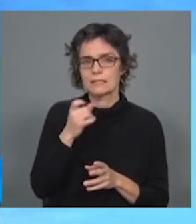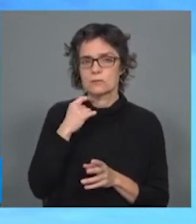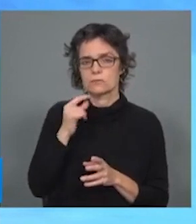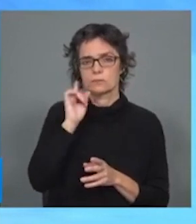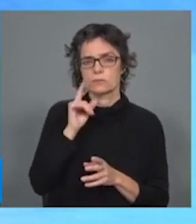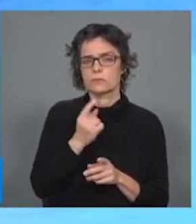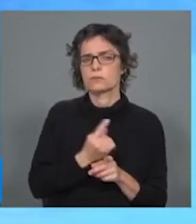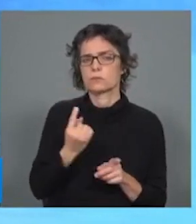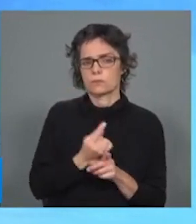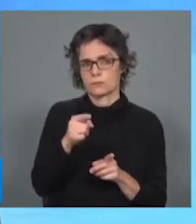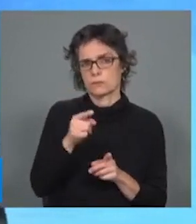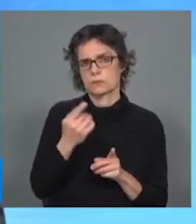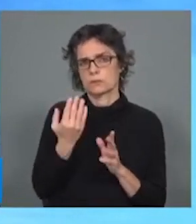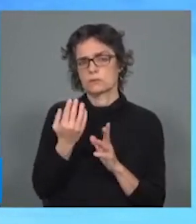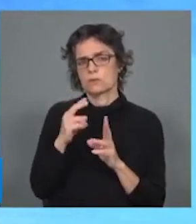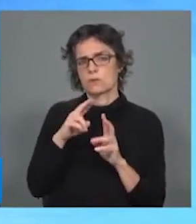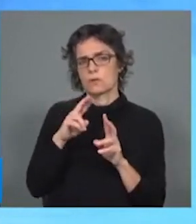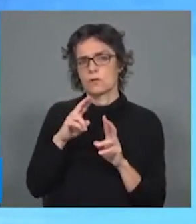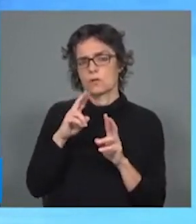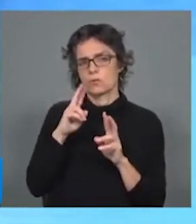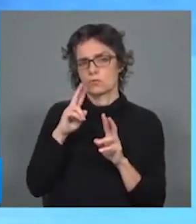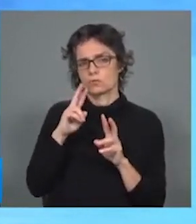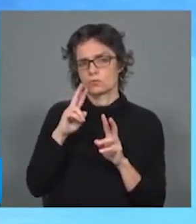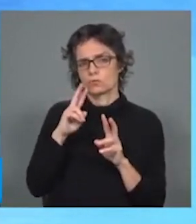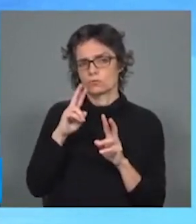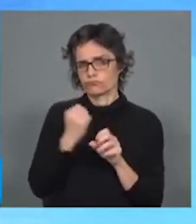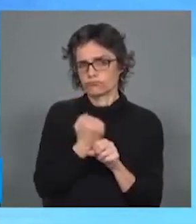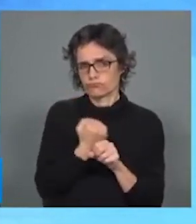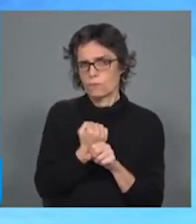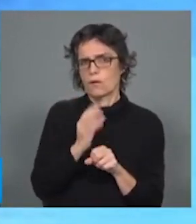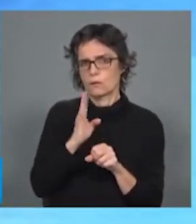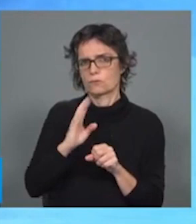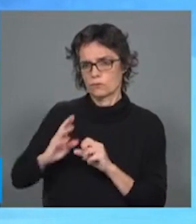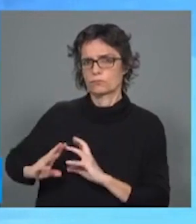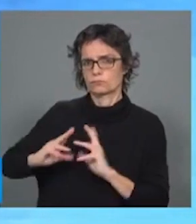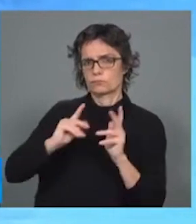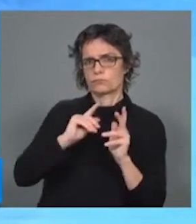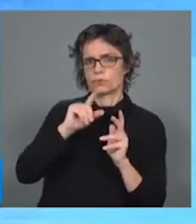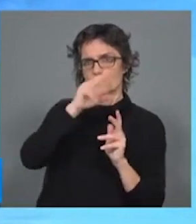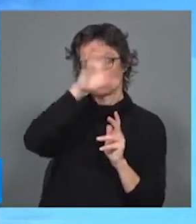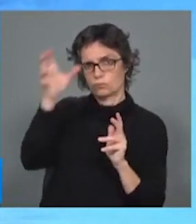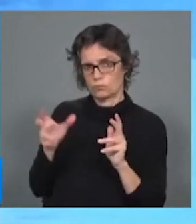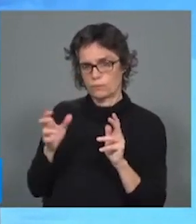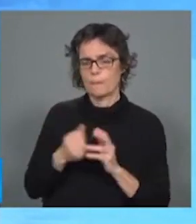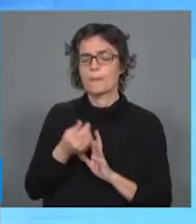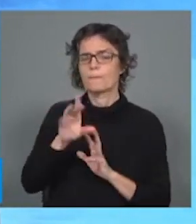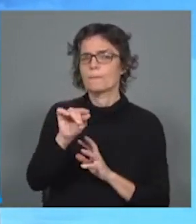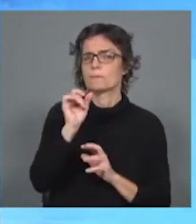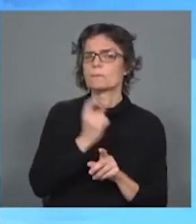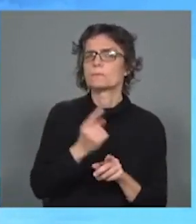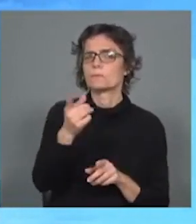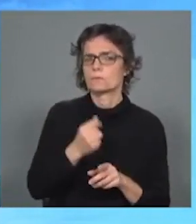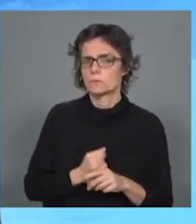isto é um trabalho que está a ser feito já há algum tempo noutras partes do mundo, mas também porque